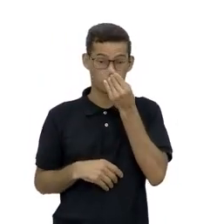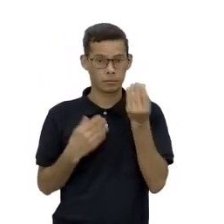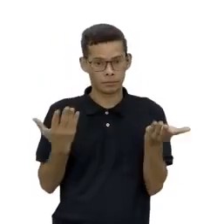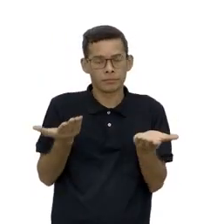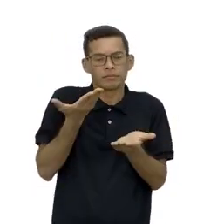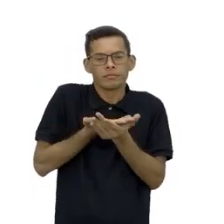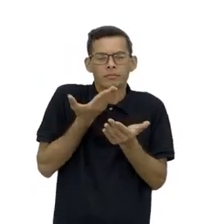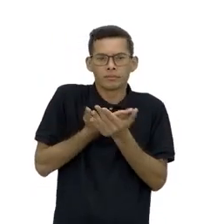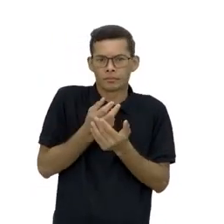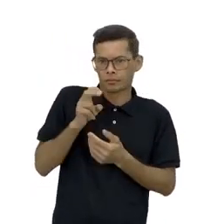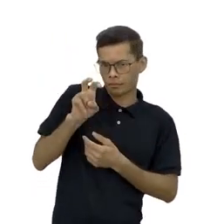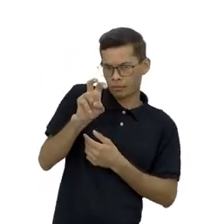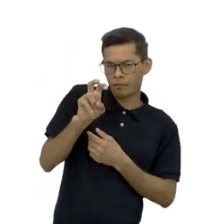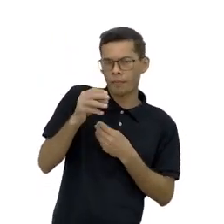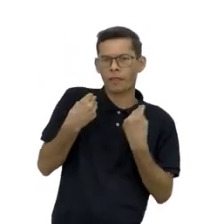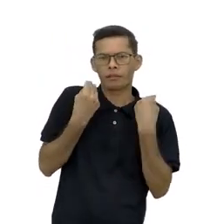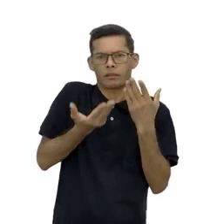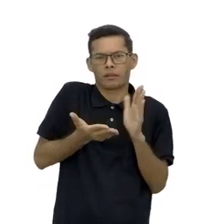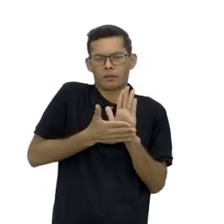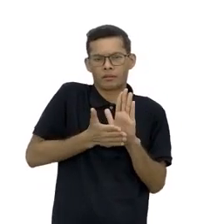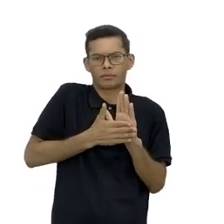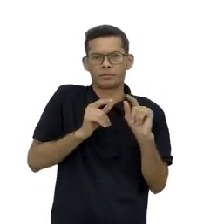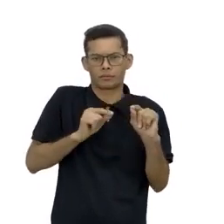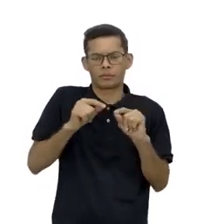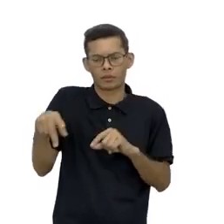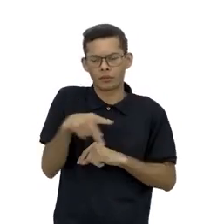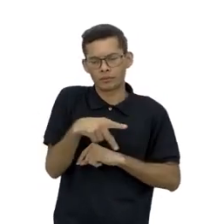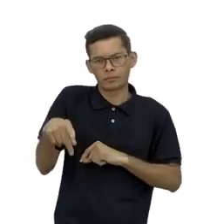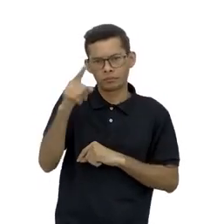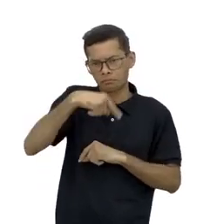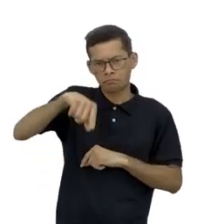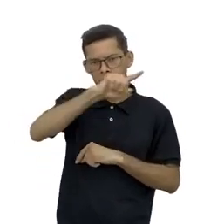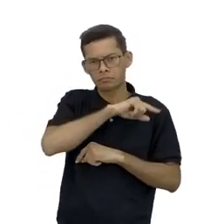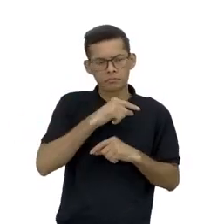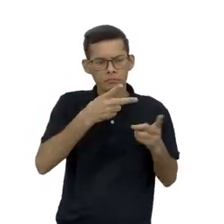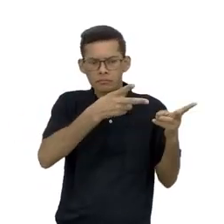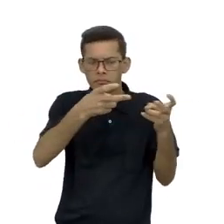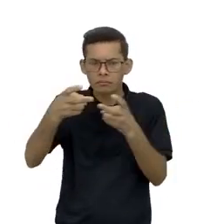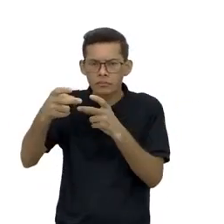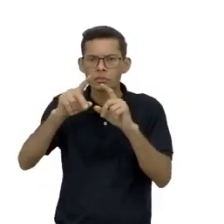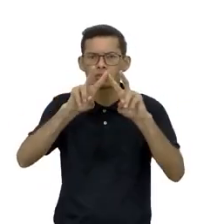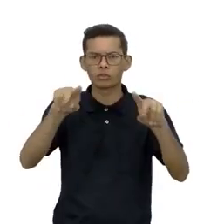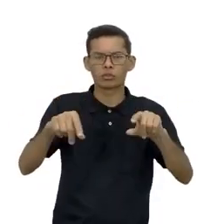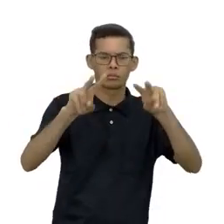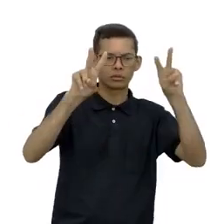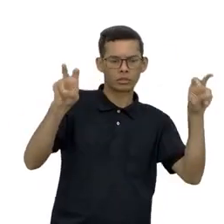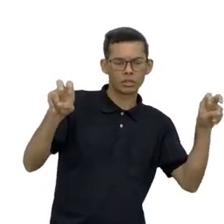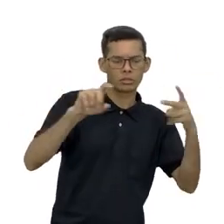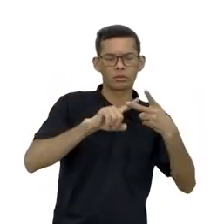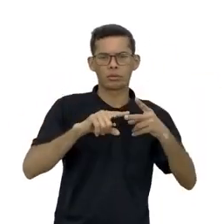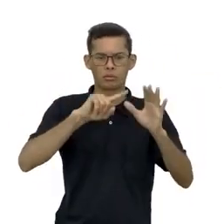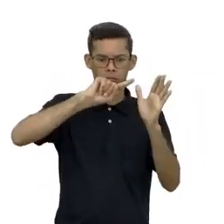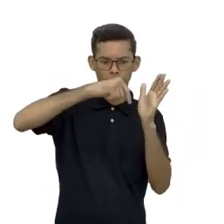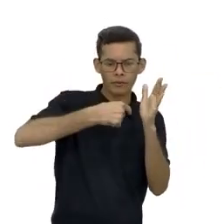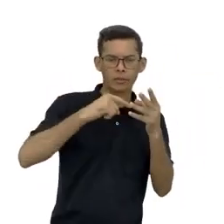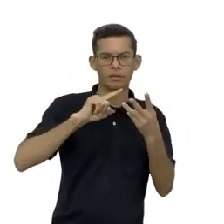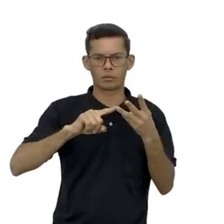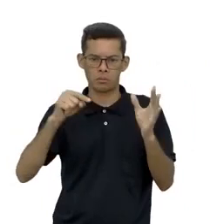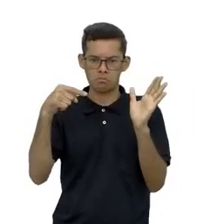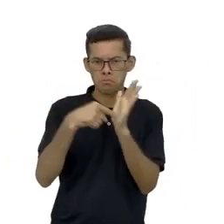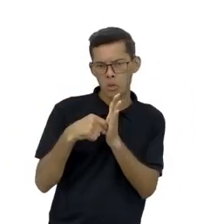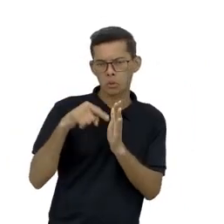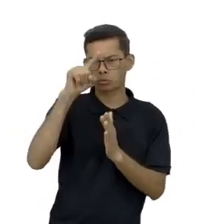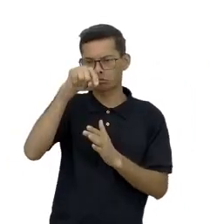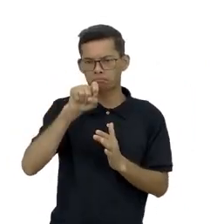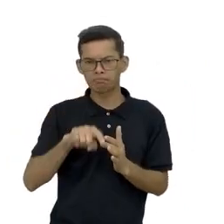ela vem propor que os professores observem a pontuação do título, da linha fina da notícia.